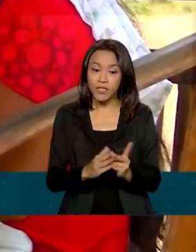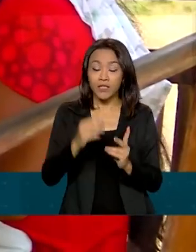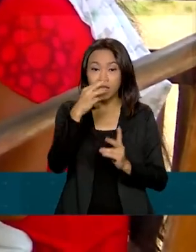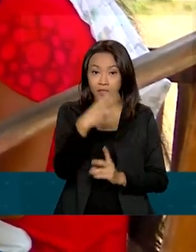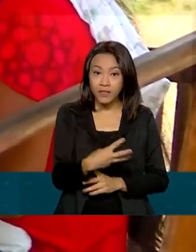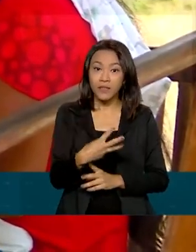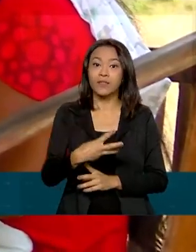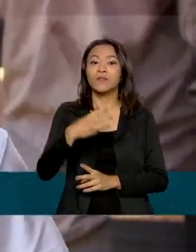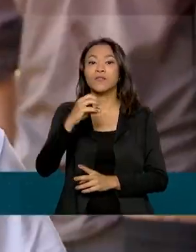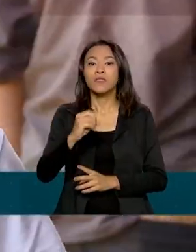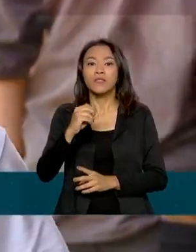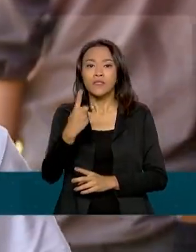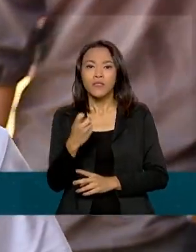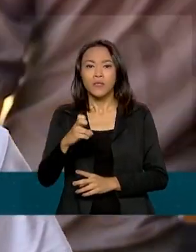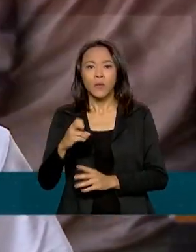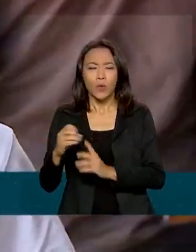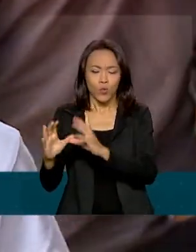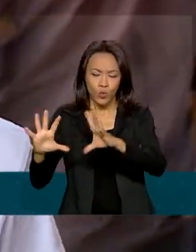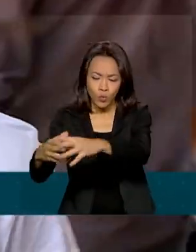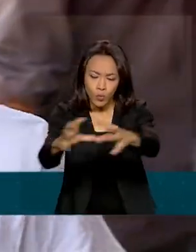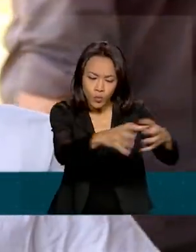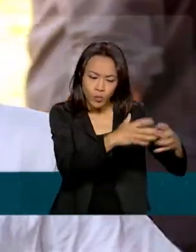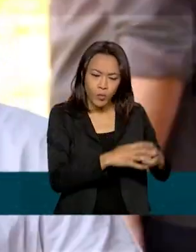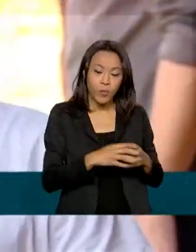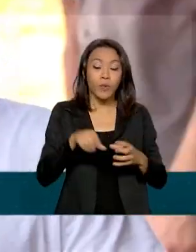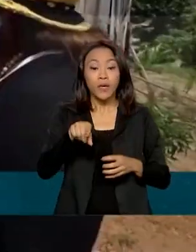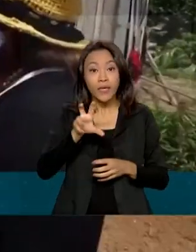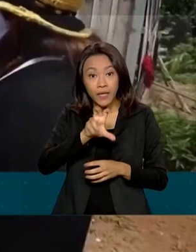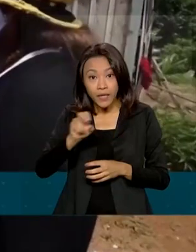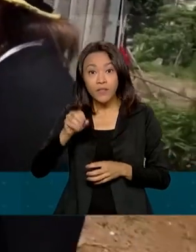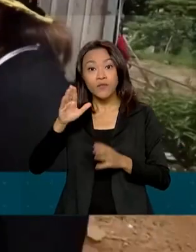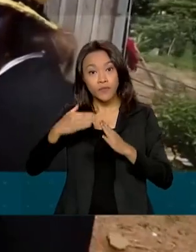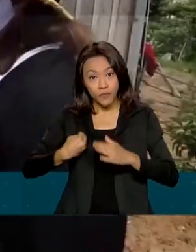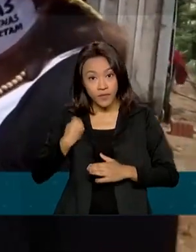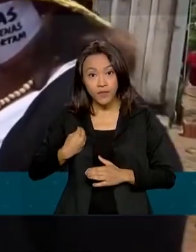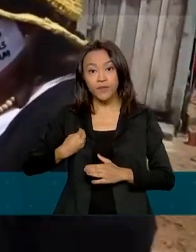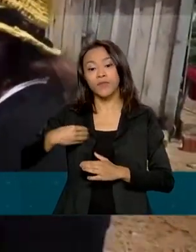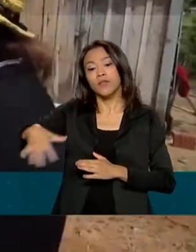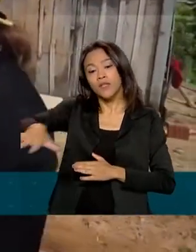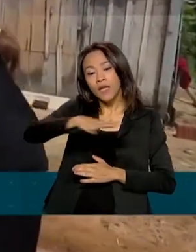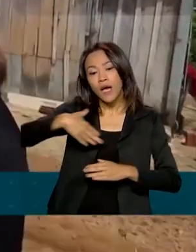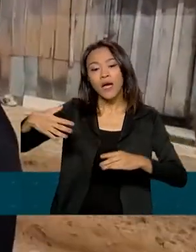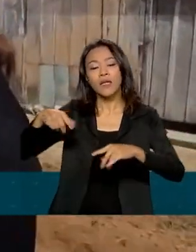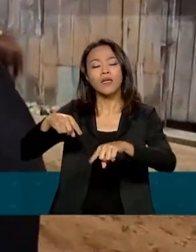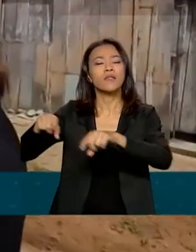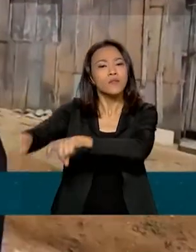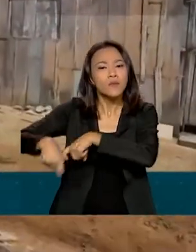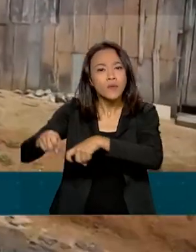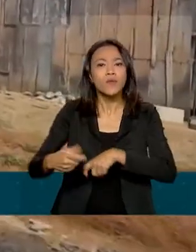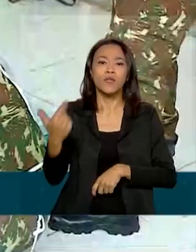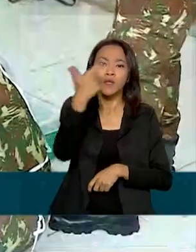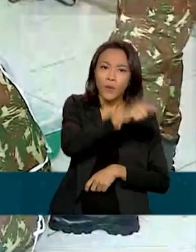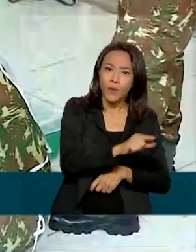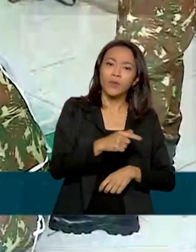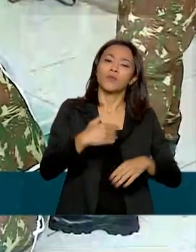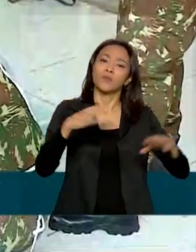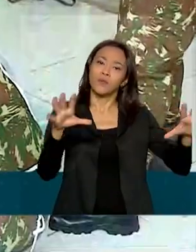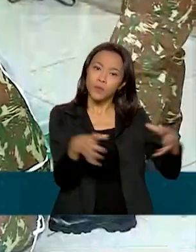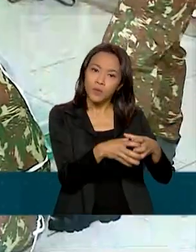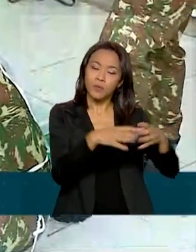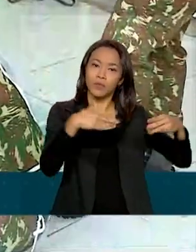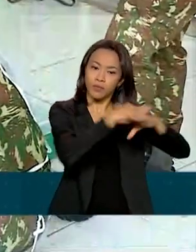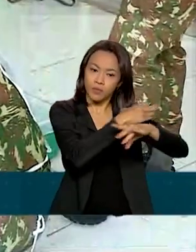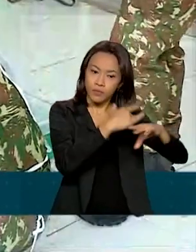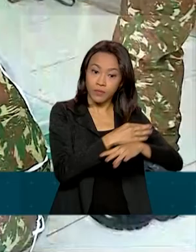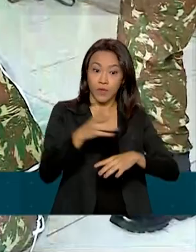etnias. 502 mil vivem na zona rural e 315 mil habitam zonas urbanas. A região